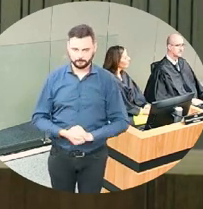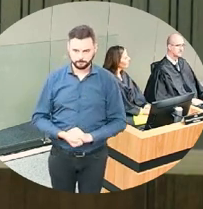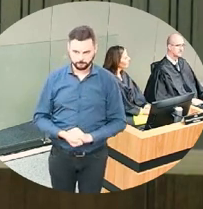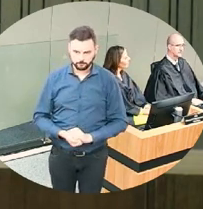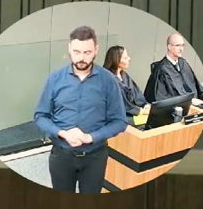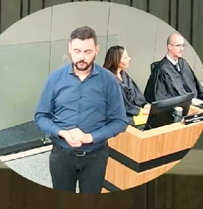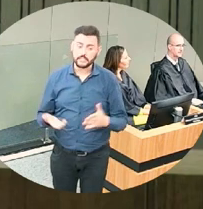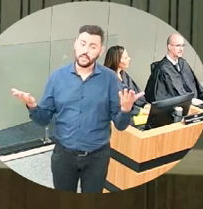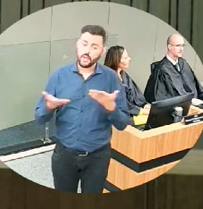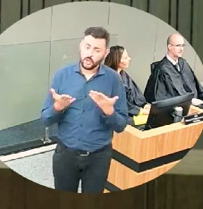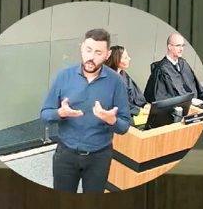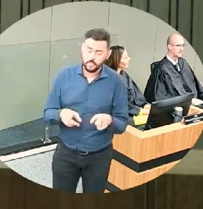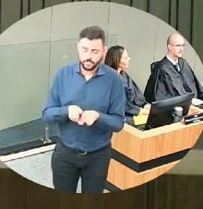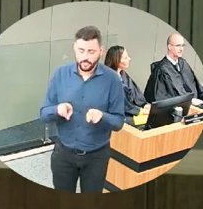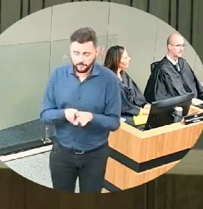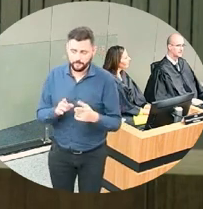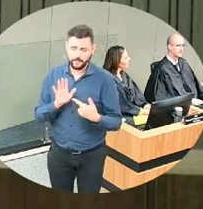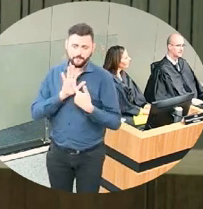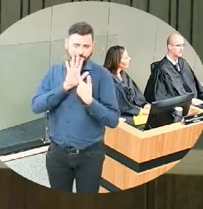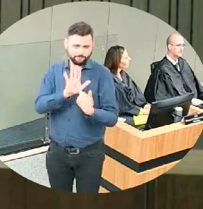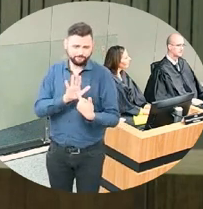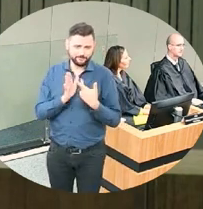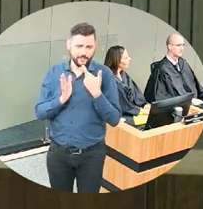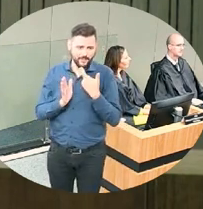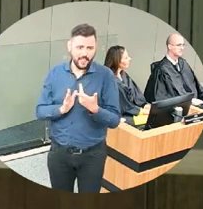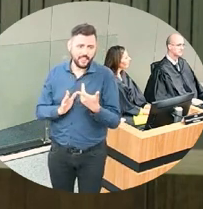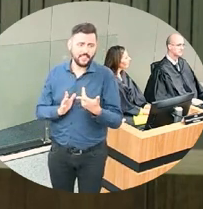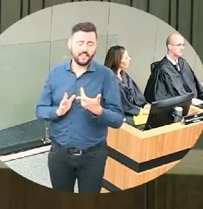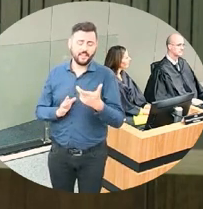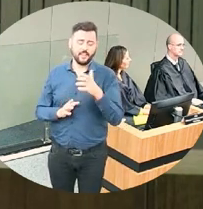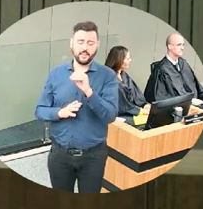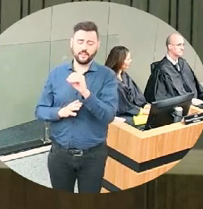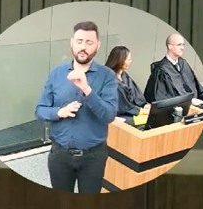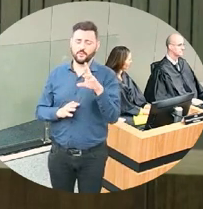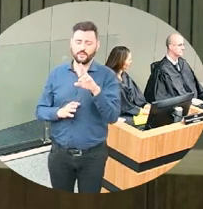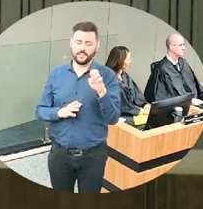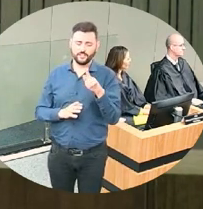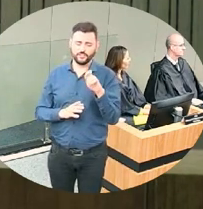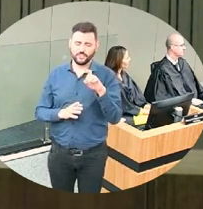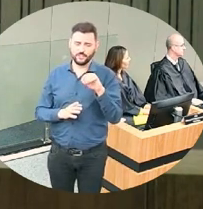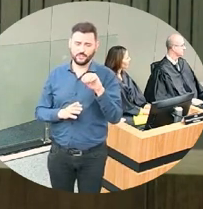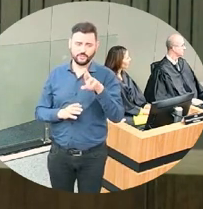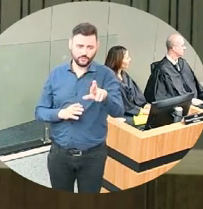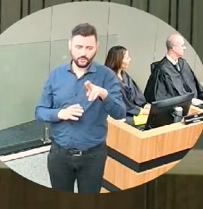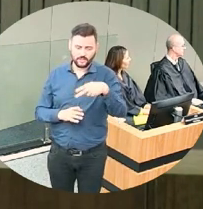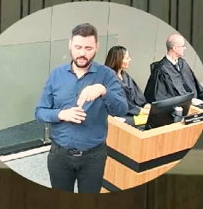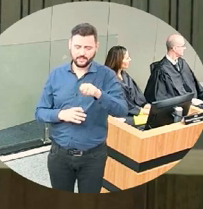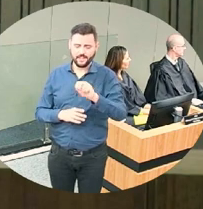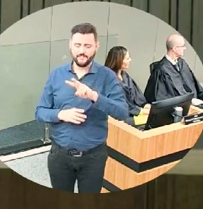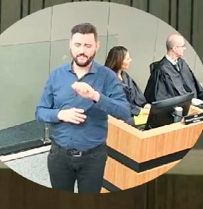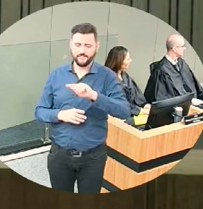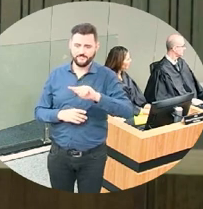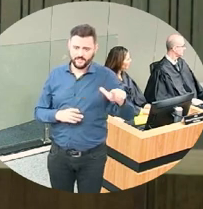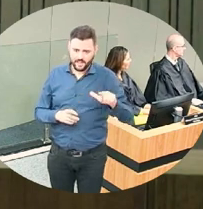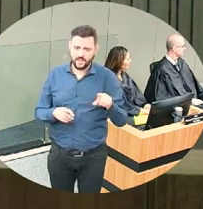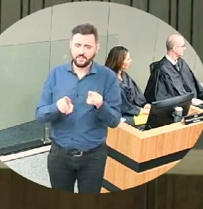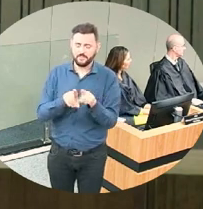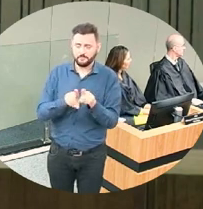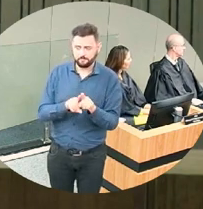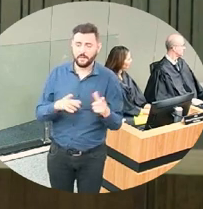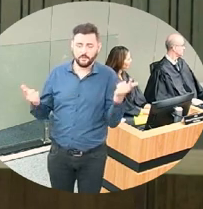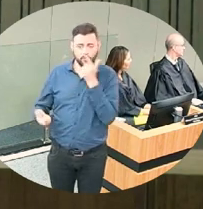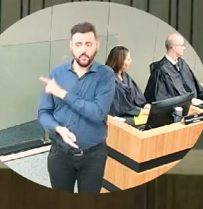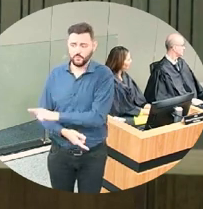tenho que registrar a parceria do nosso corregedor hoje empossado Desembargador narbal Antônio de Mendonça filete o